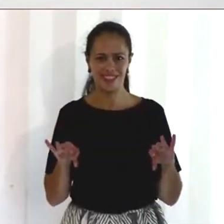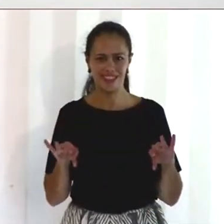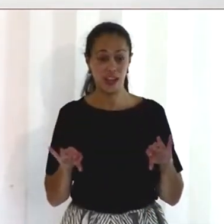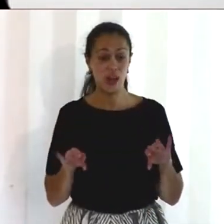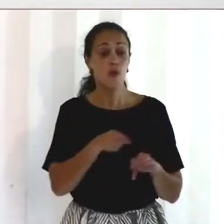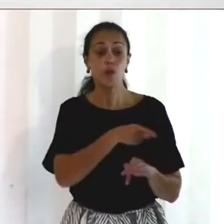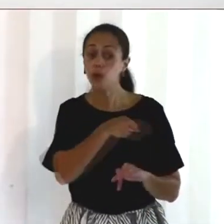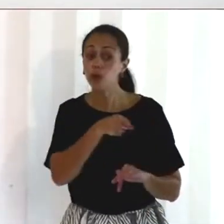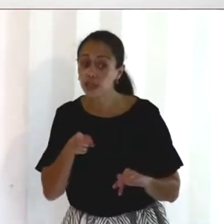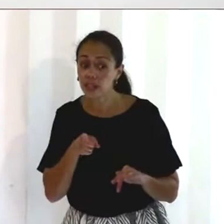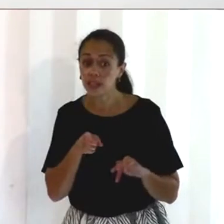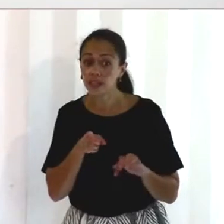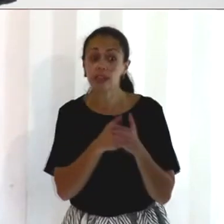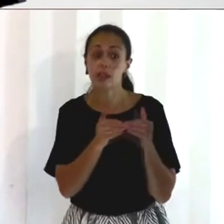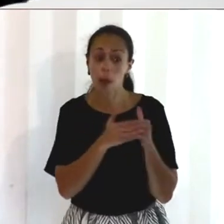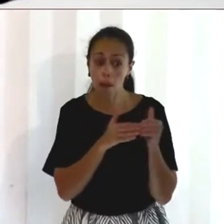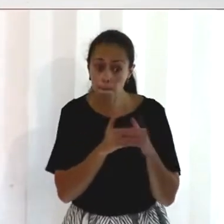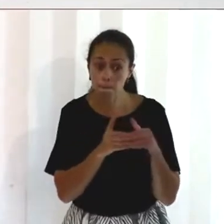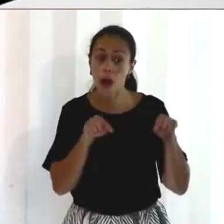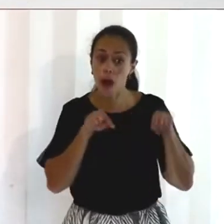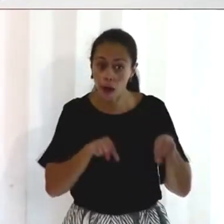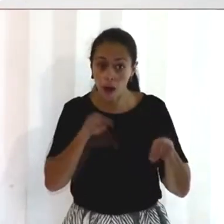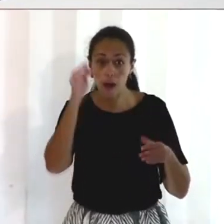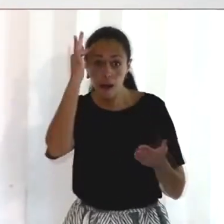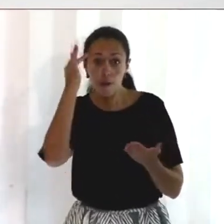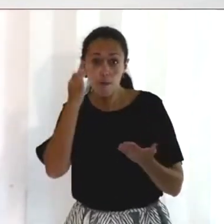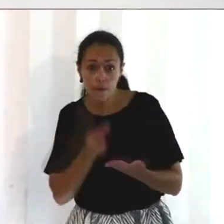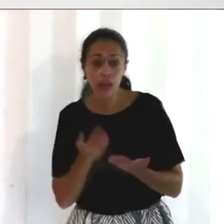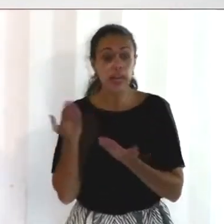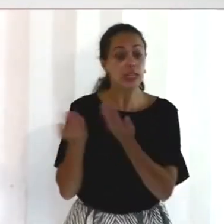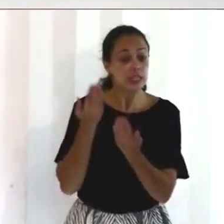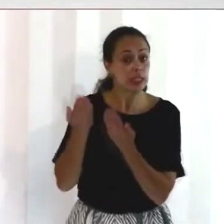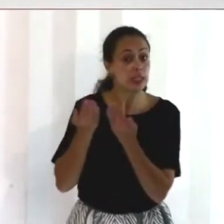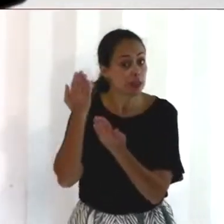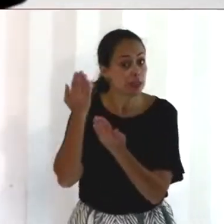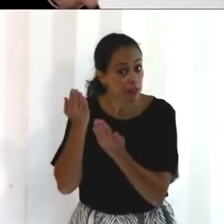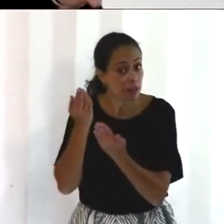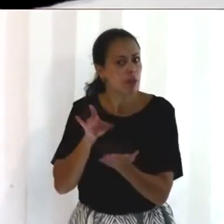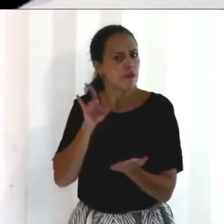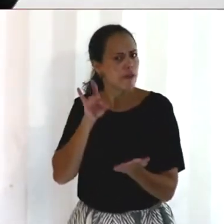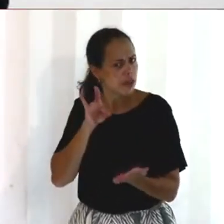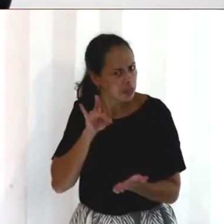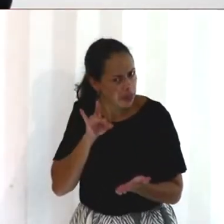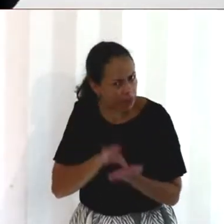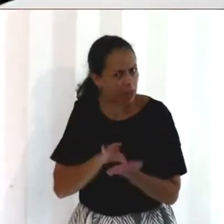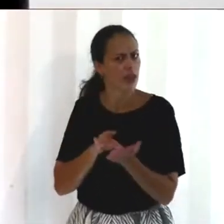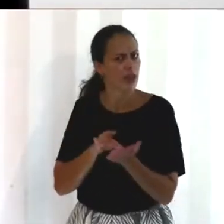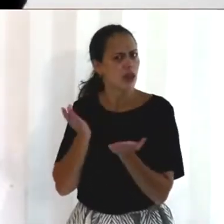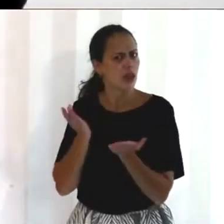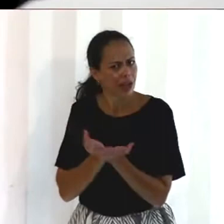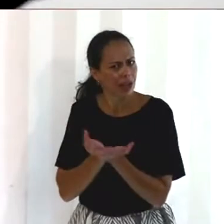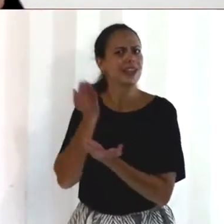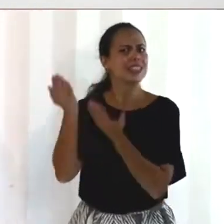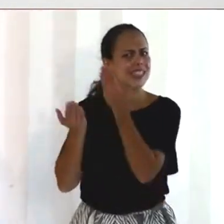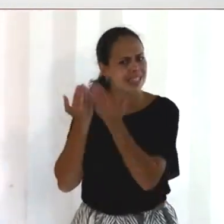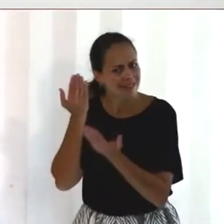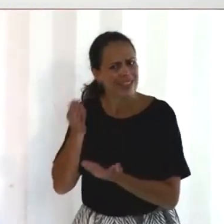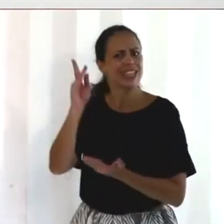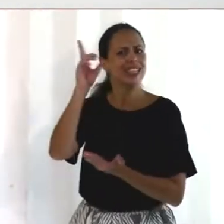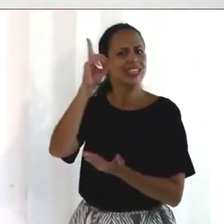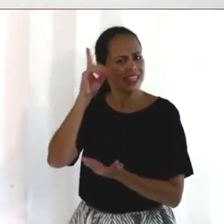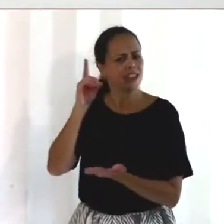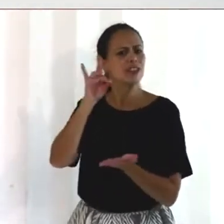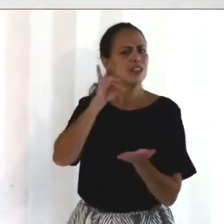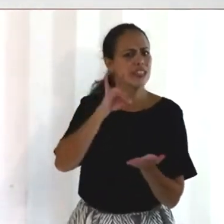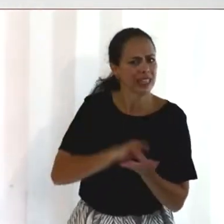vocês fizerem para a fé, o que vocês fizerem para a verdadeira religião, o que vocês fizerem para